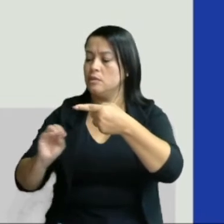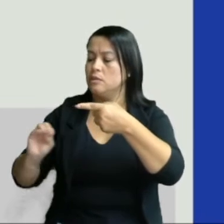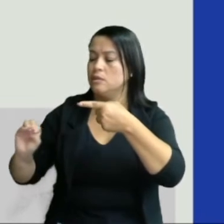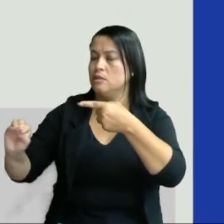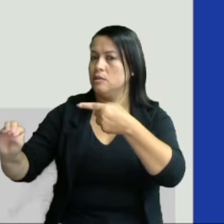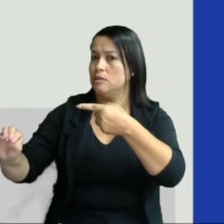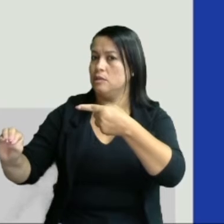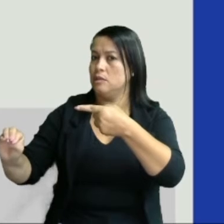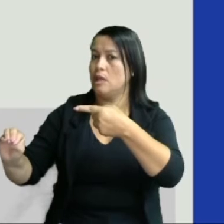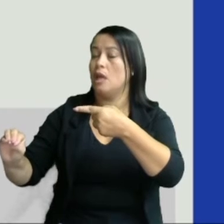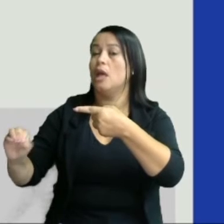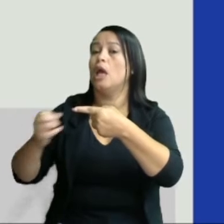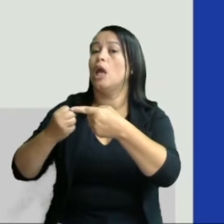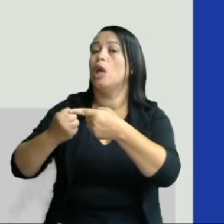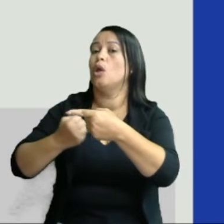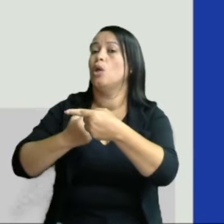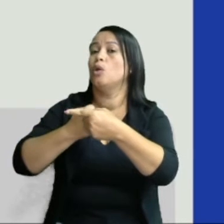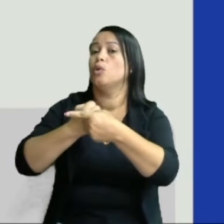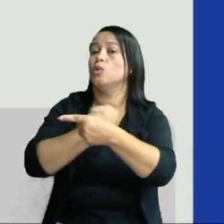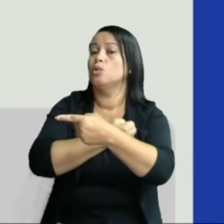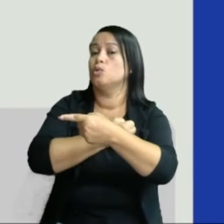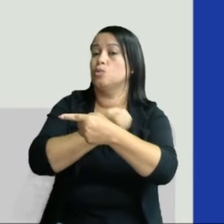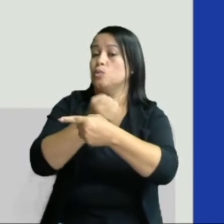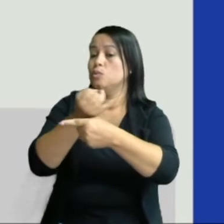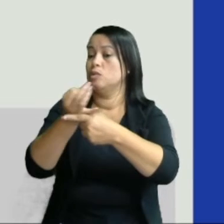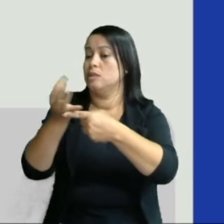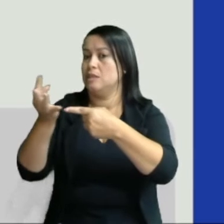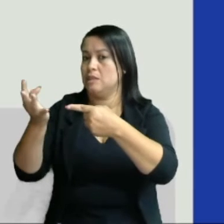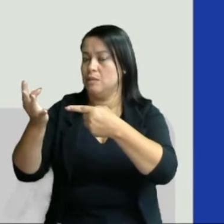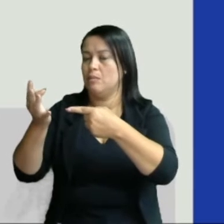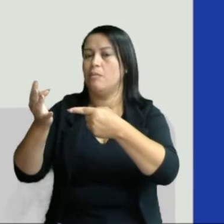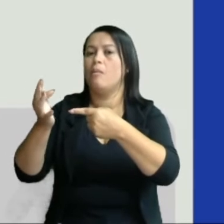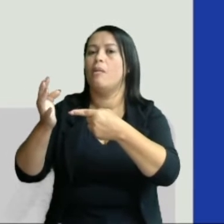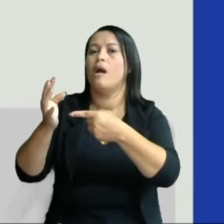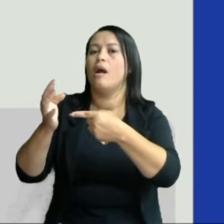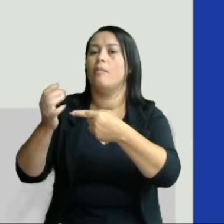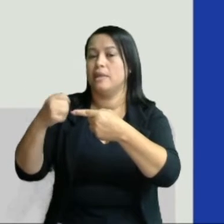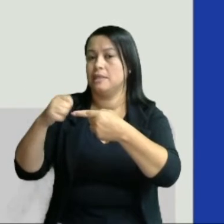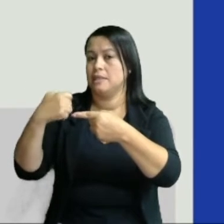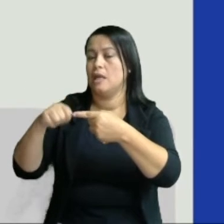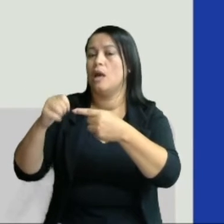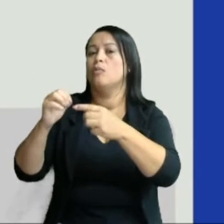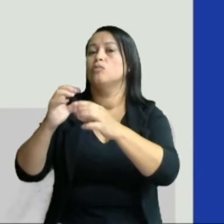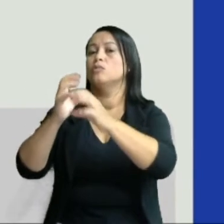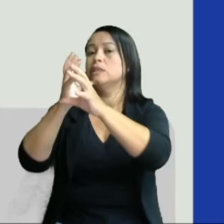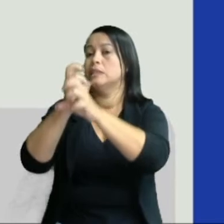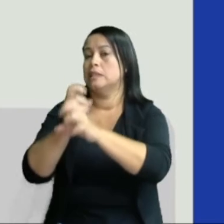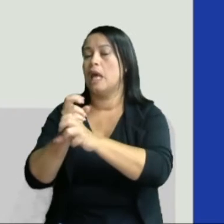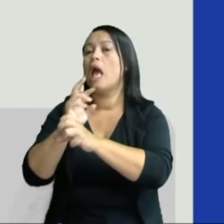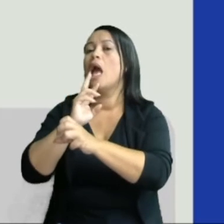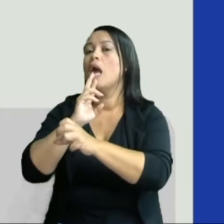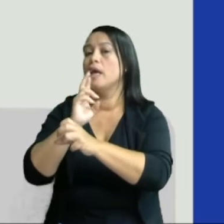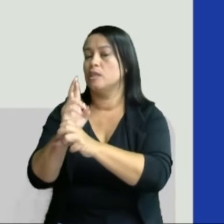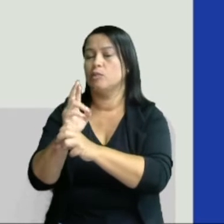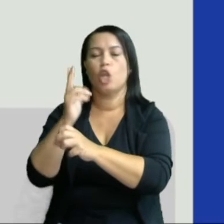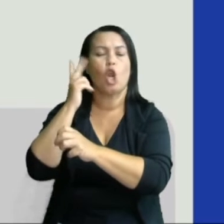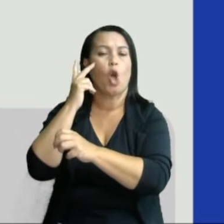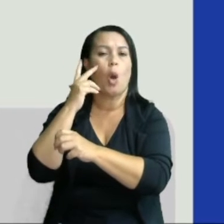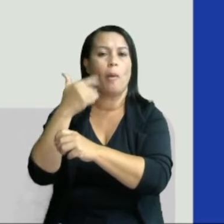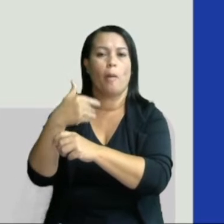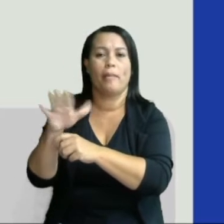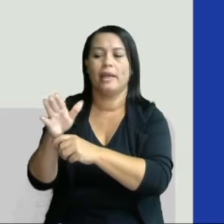repetir e os numeradores nós vamos resolver normalmente.